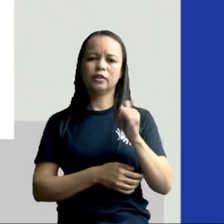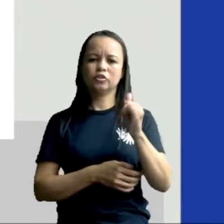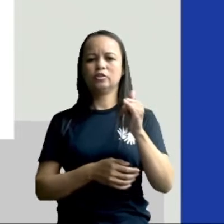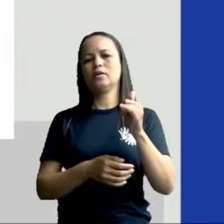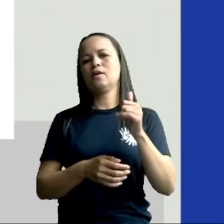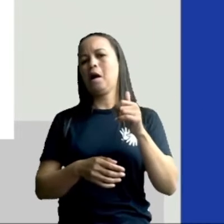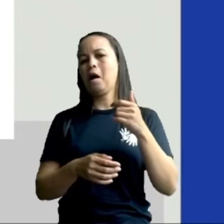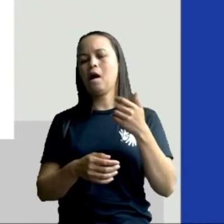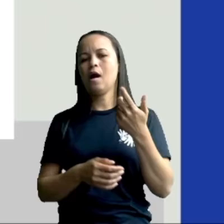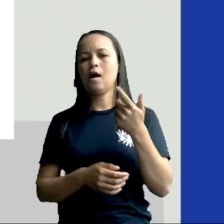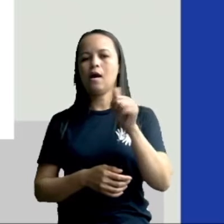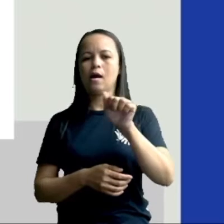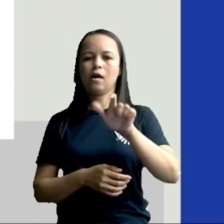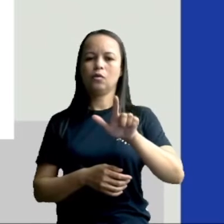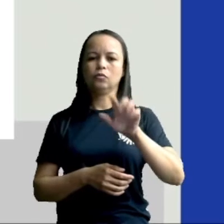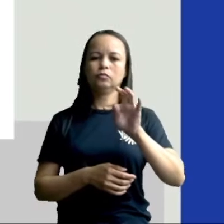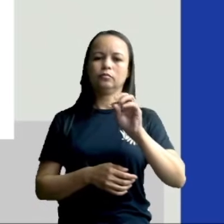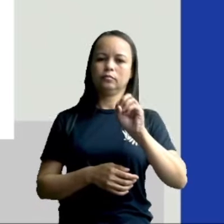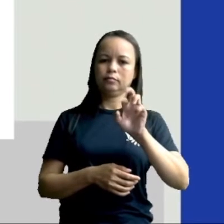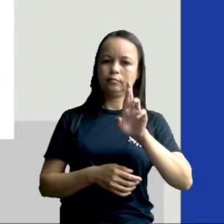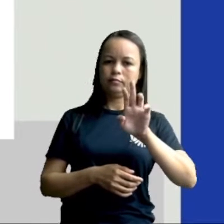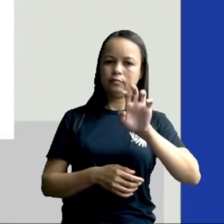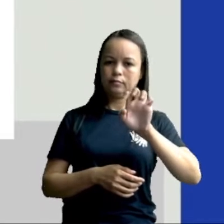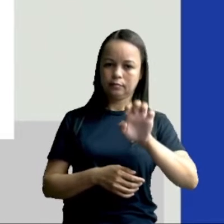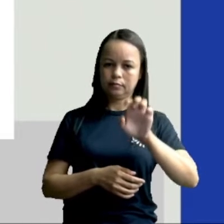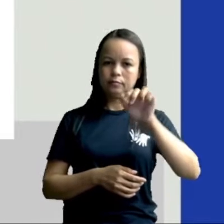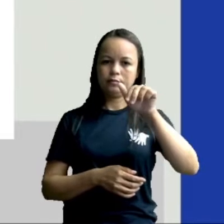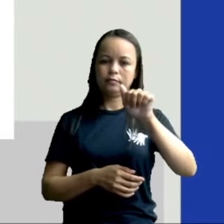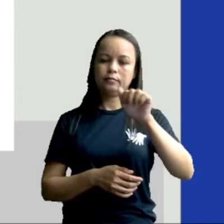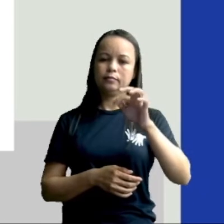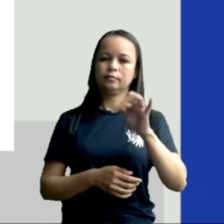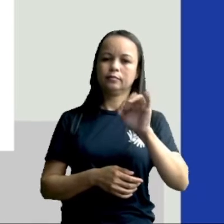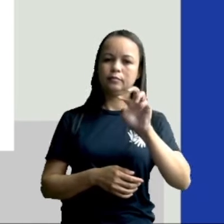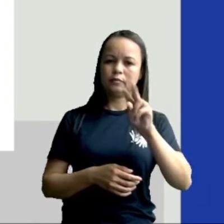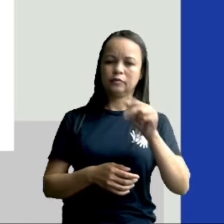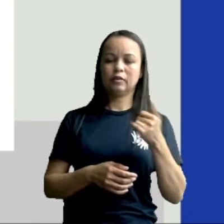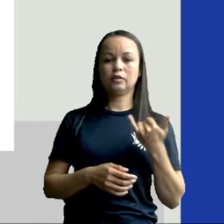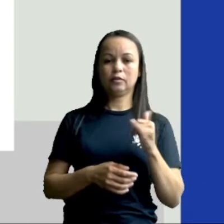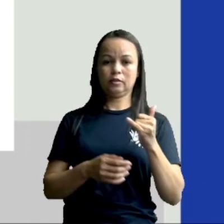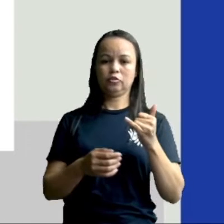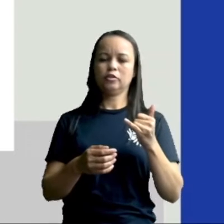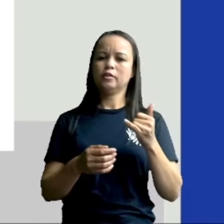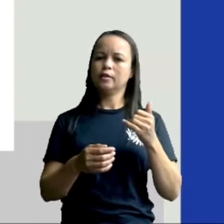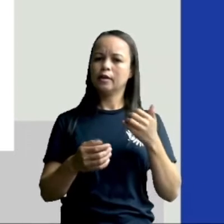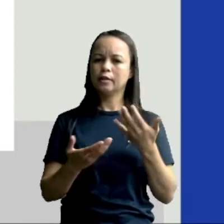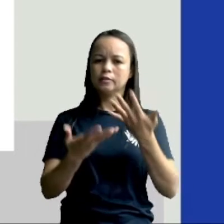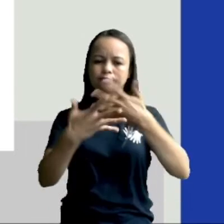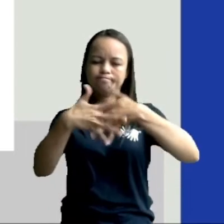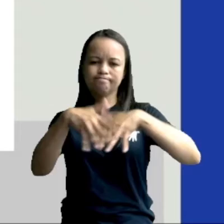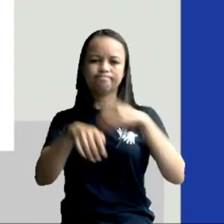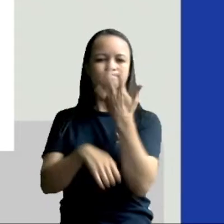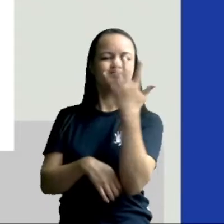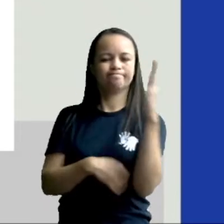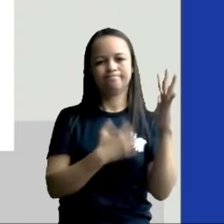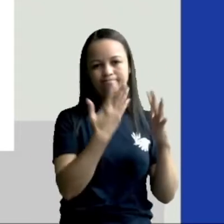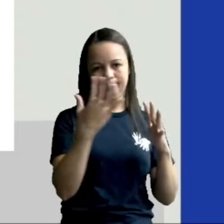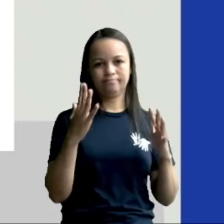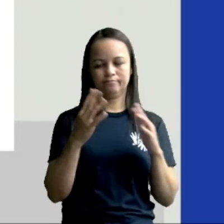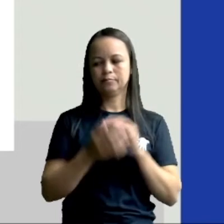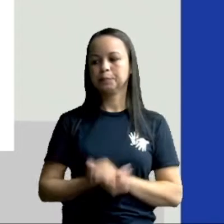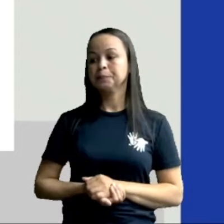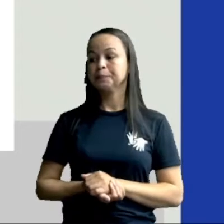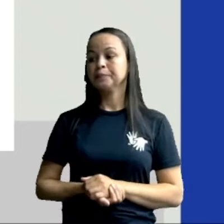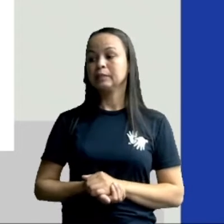certo? Essas são as energias, né, que atendem à natureza. A importância da